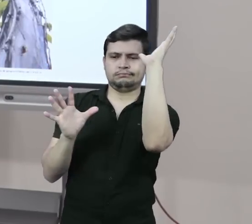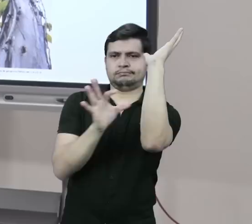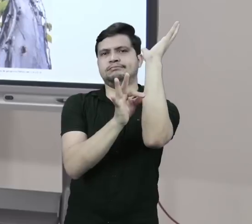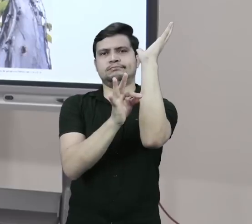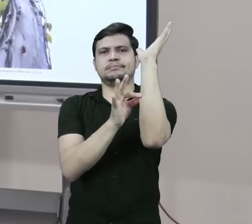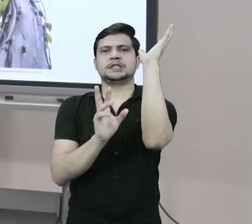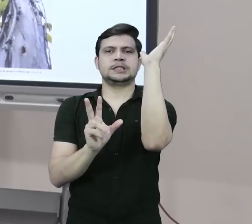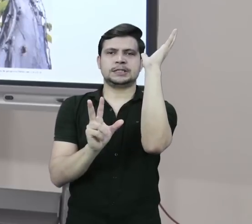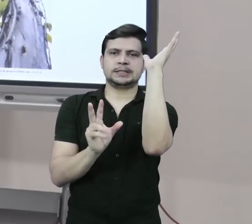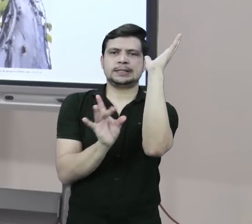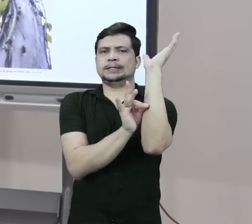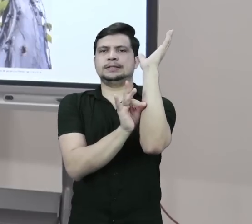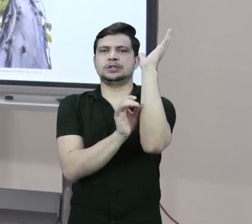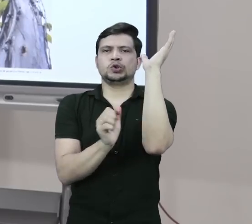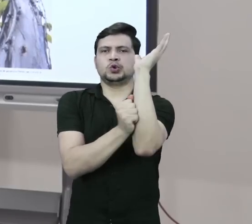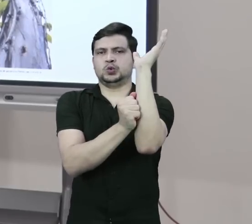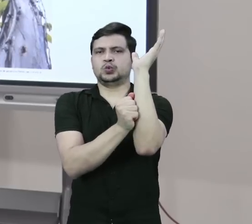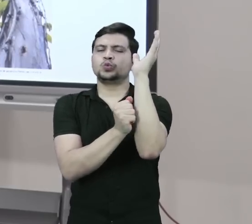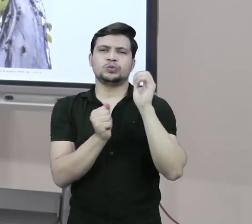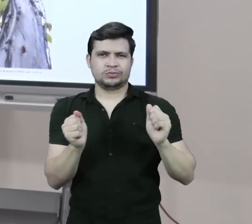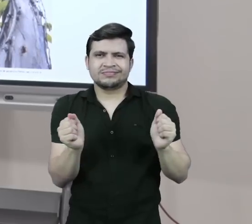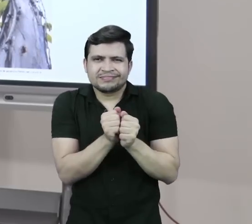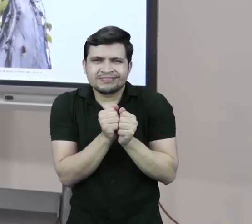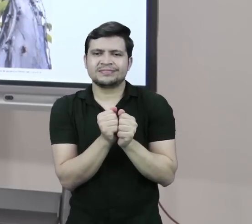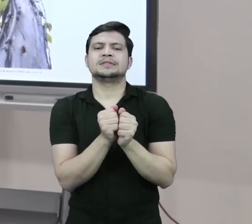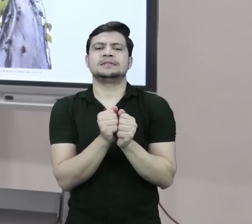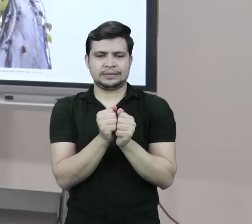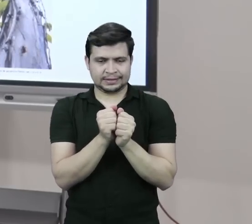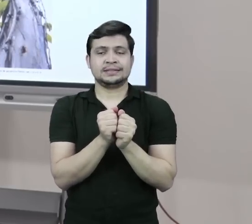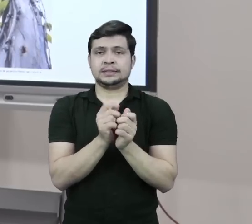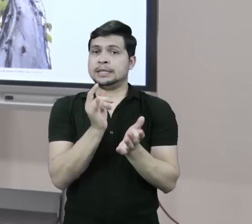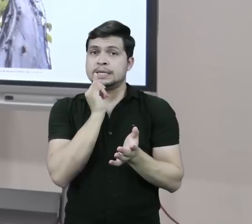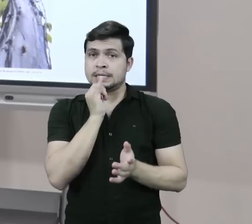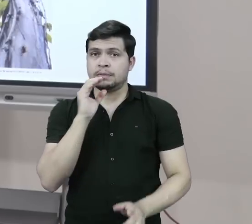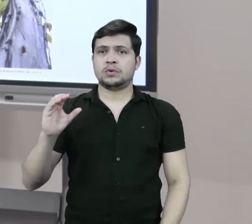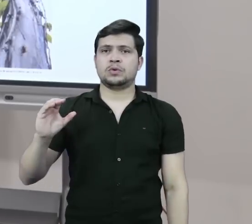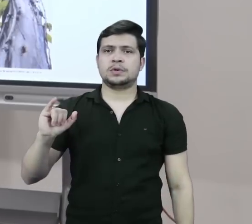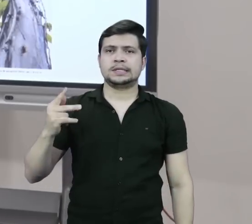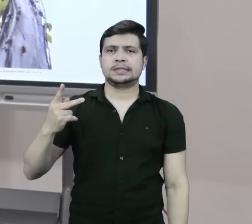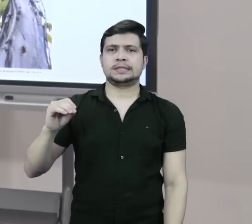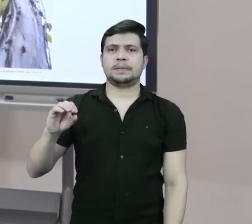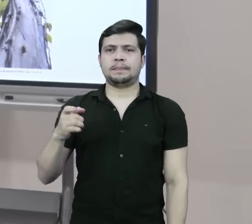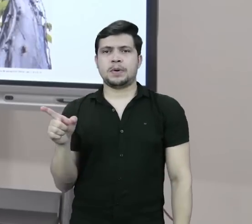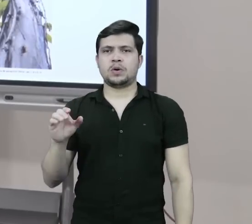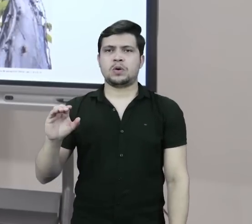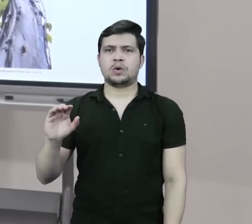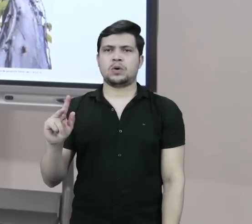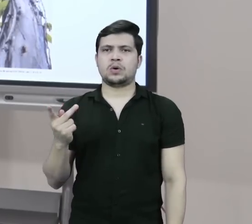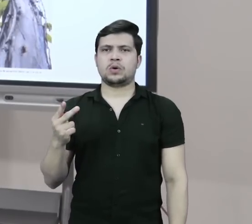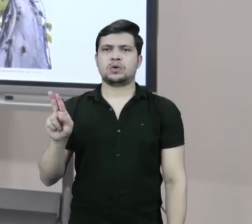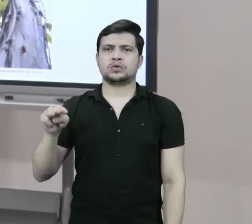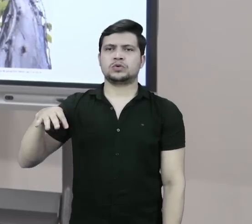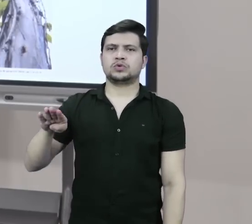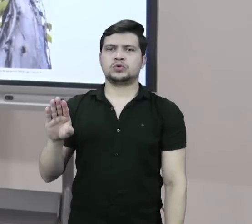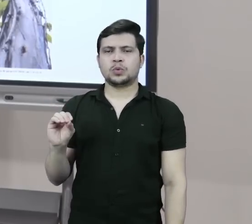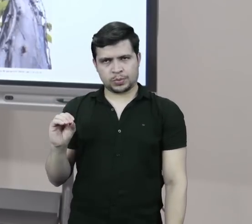é o cipó-chumbo, é uma planta, gente, que ela é holoparasita, ou seja, parasita completa. O que é o cipó-chumbo?